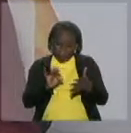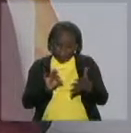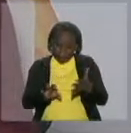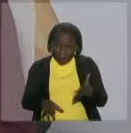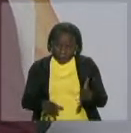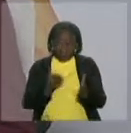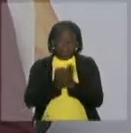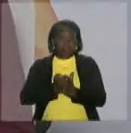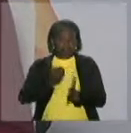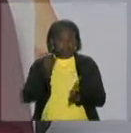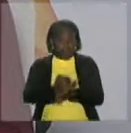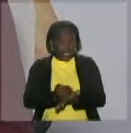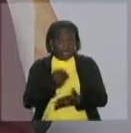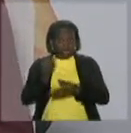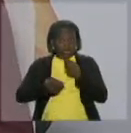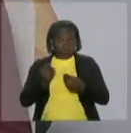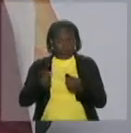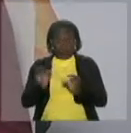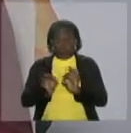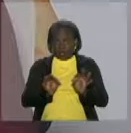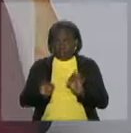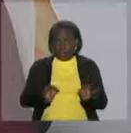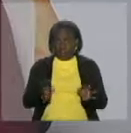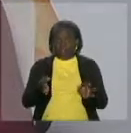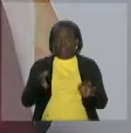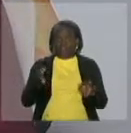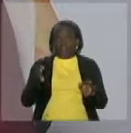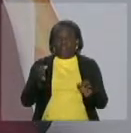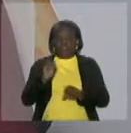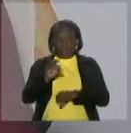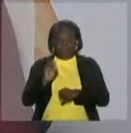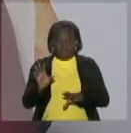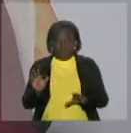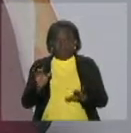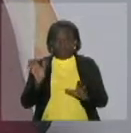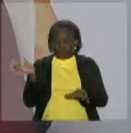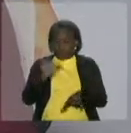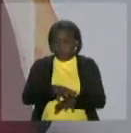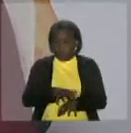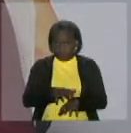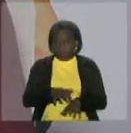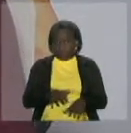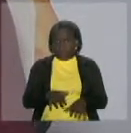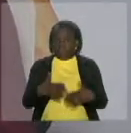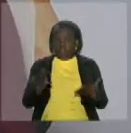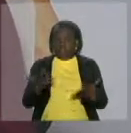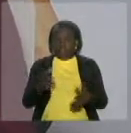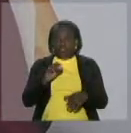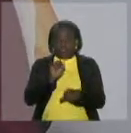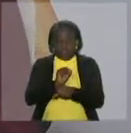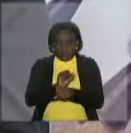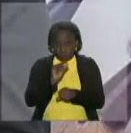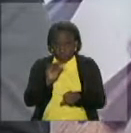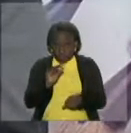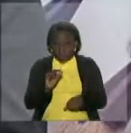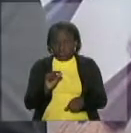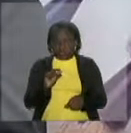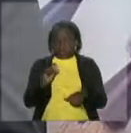detalhando ainda mais como se deve realizar a educação inclusiva. Vou pedir para